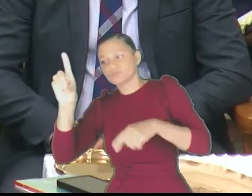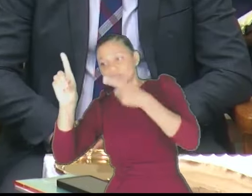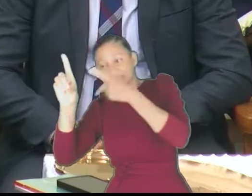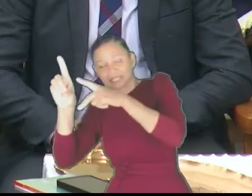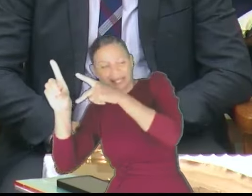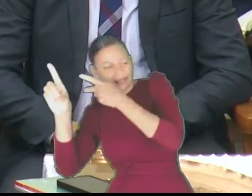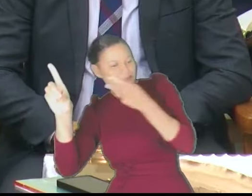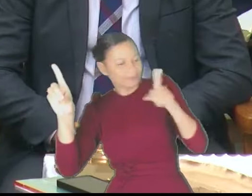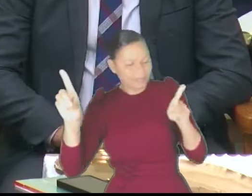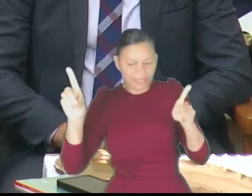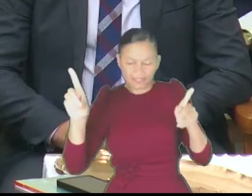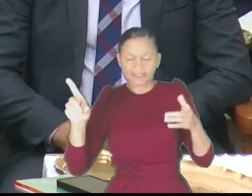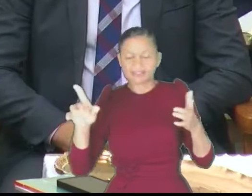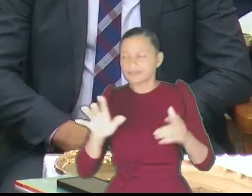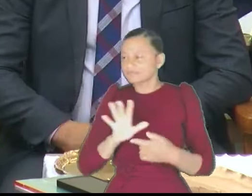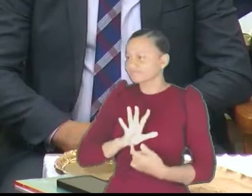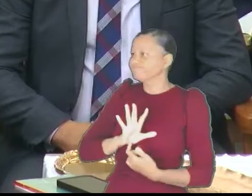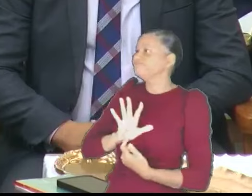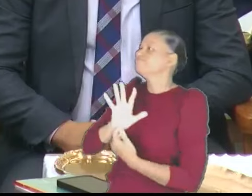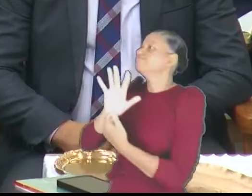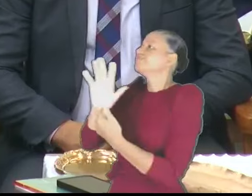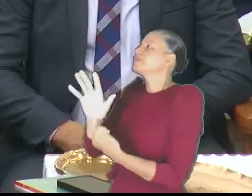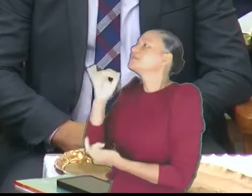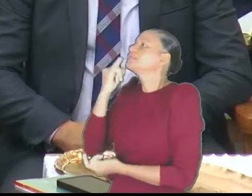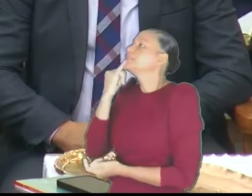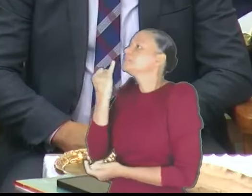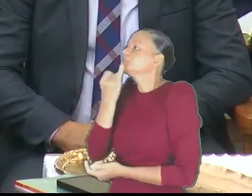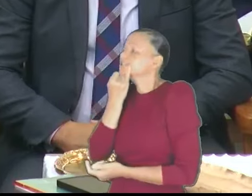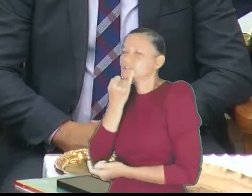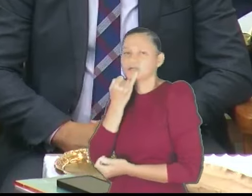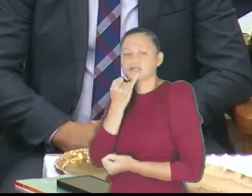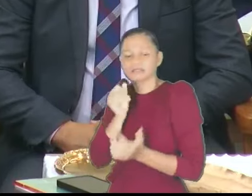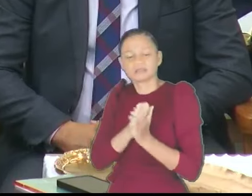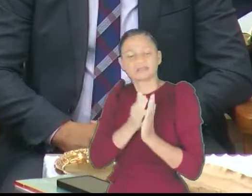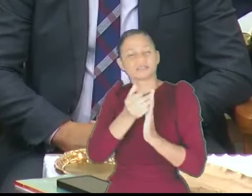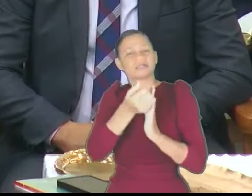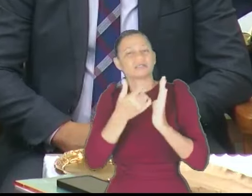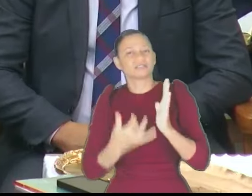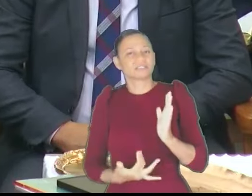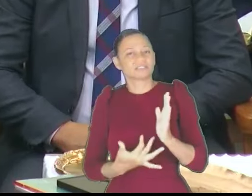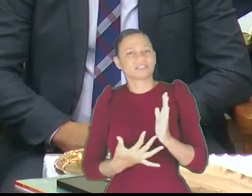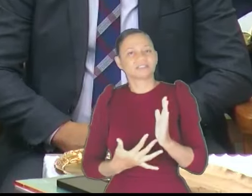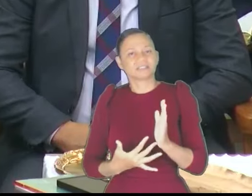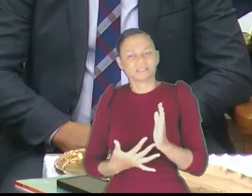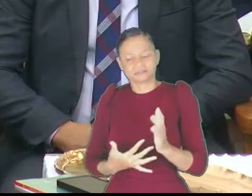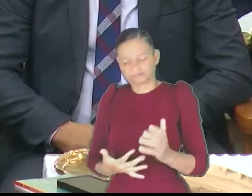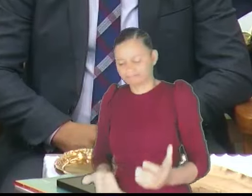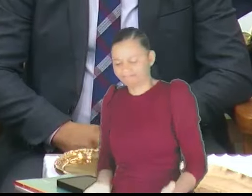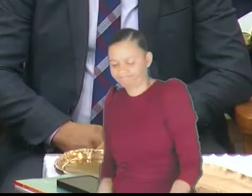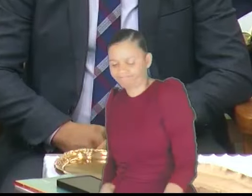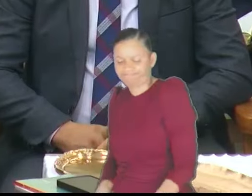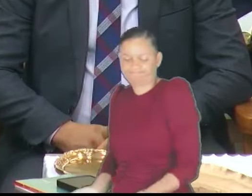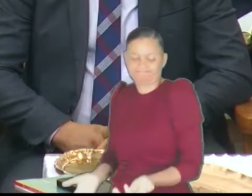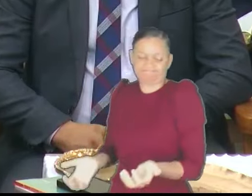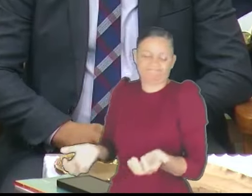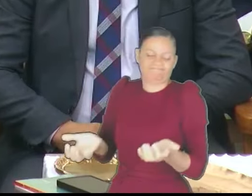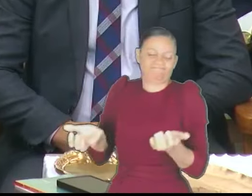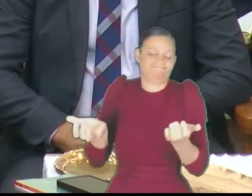ele apresenta Isaac, a Bíblia diz que ele o toma e coloca sobre o